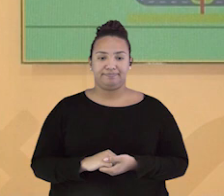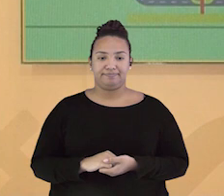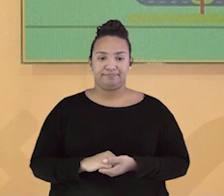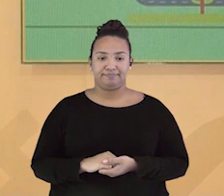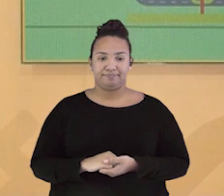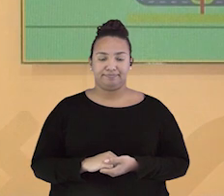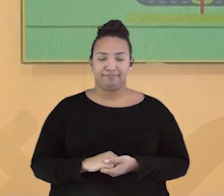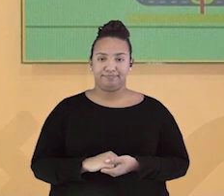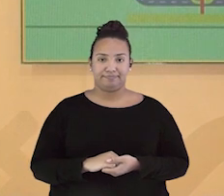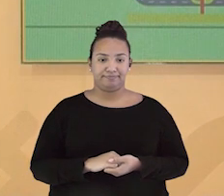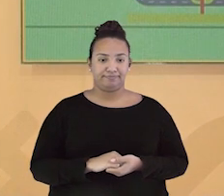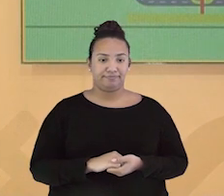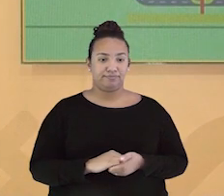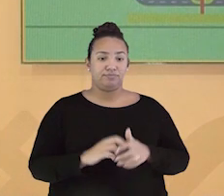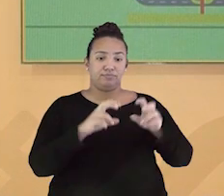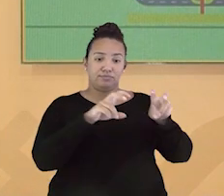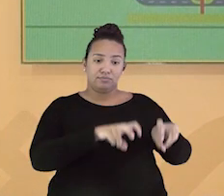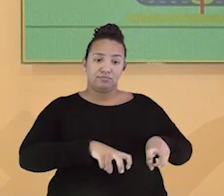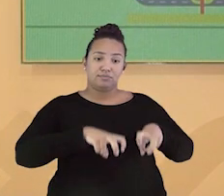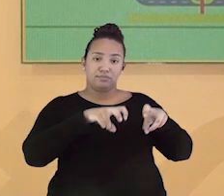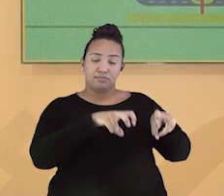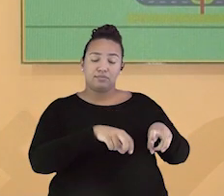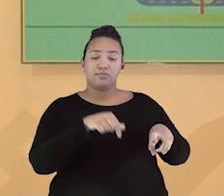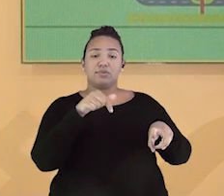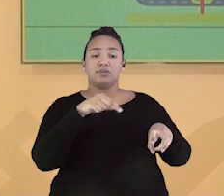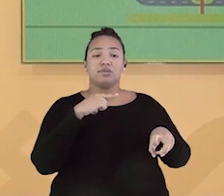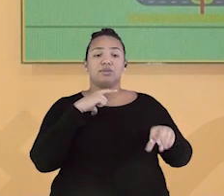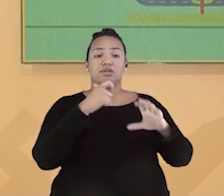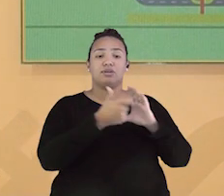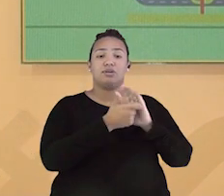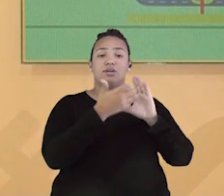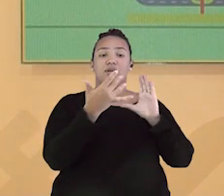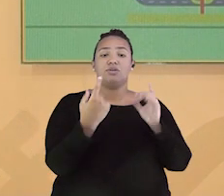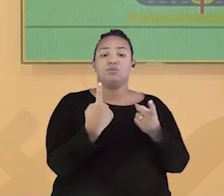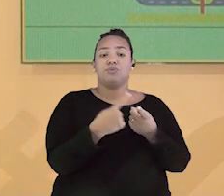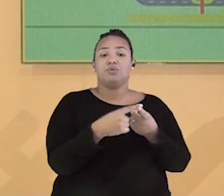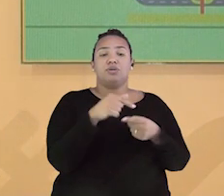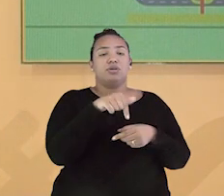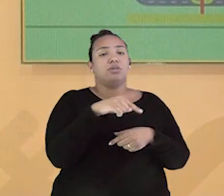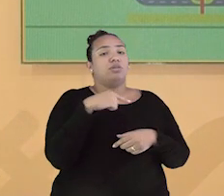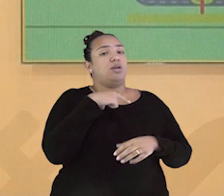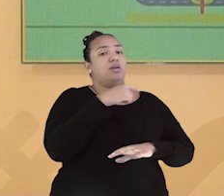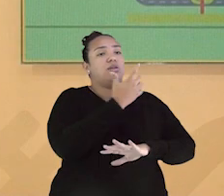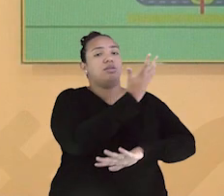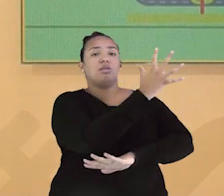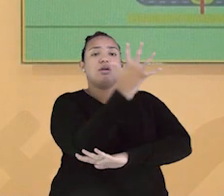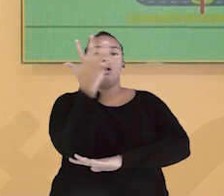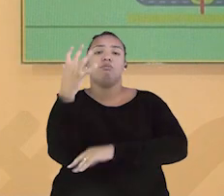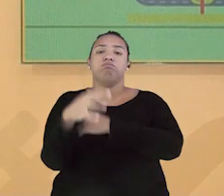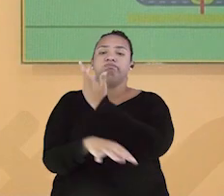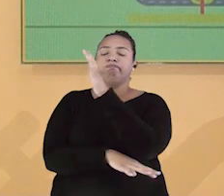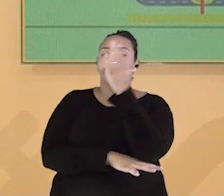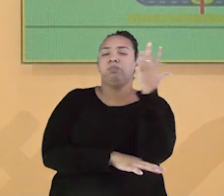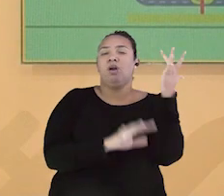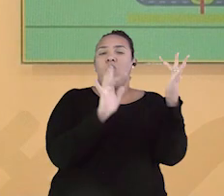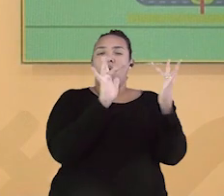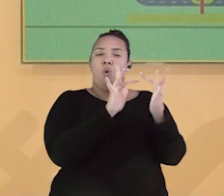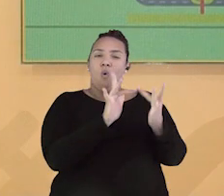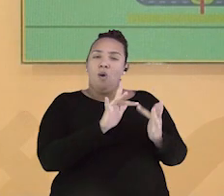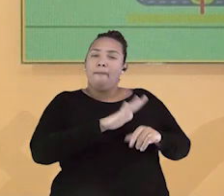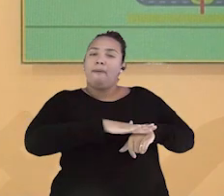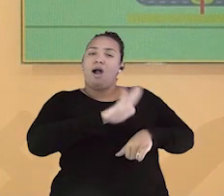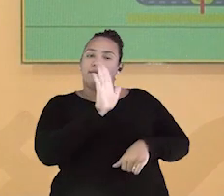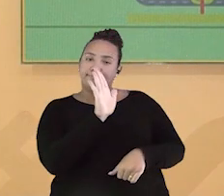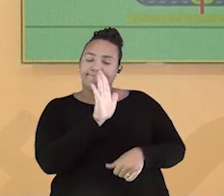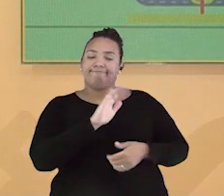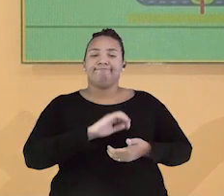O campo se caracteriza por ser uma região com mais acesso à natureza, e é possível ver mais árvores,